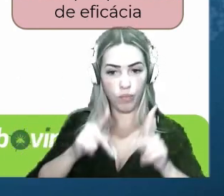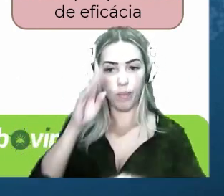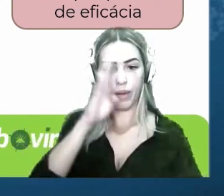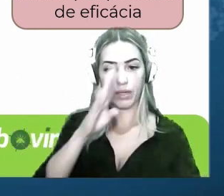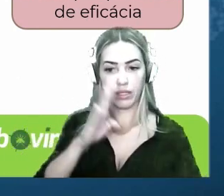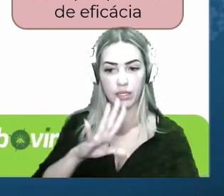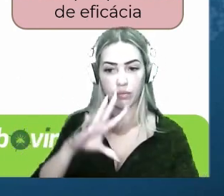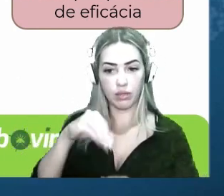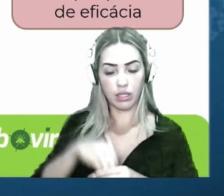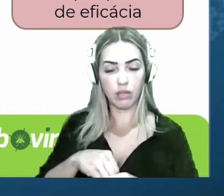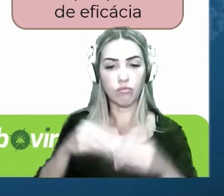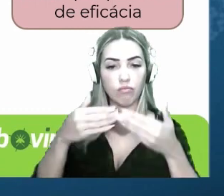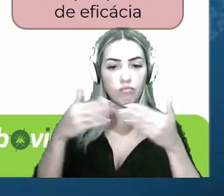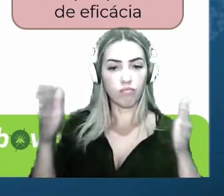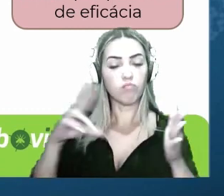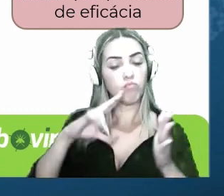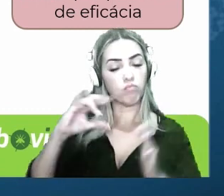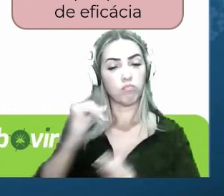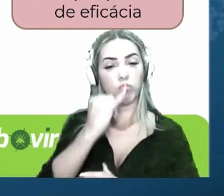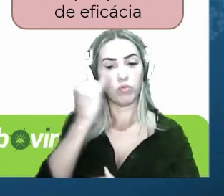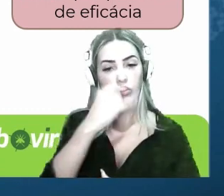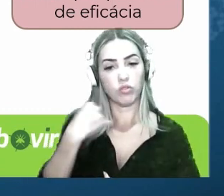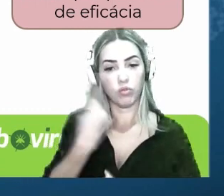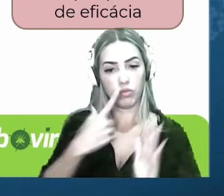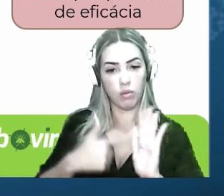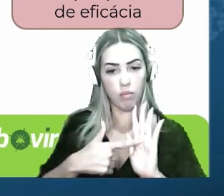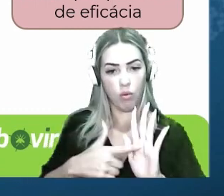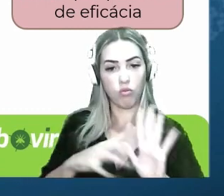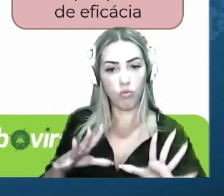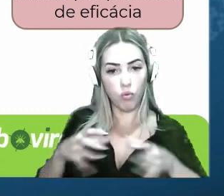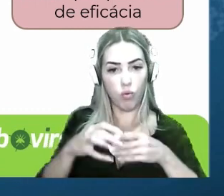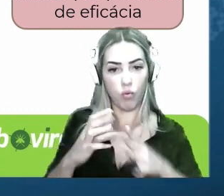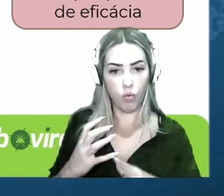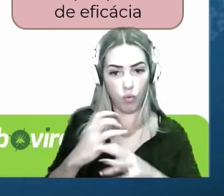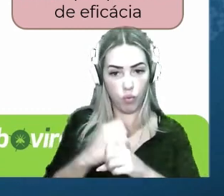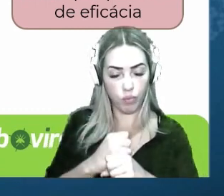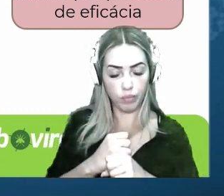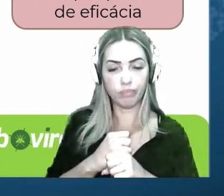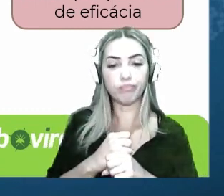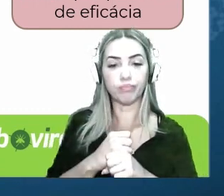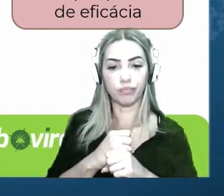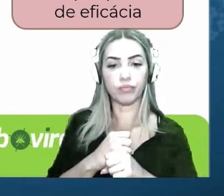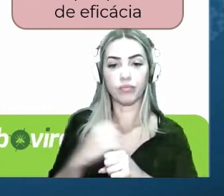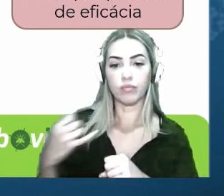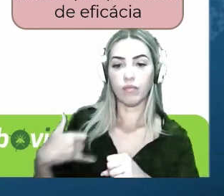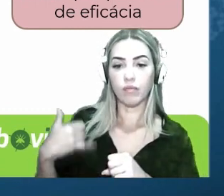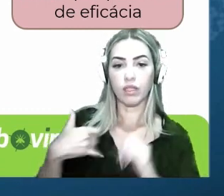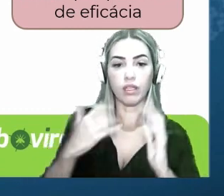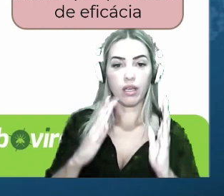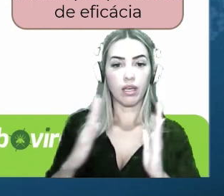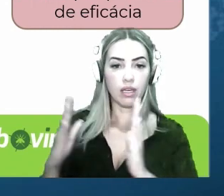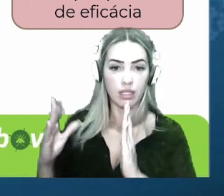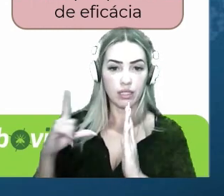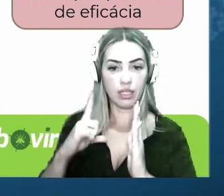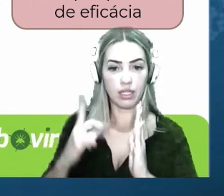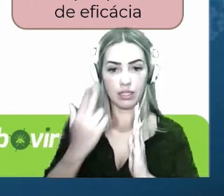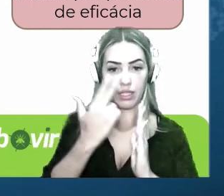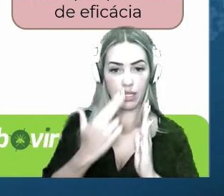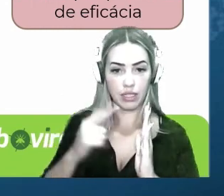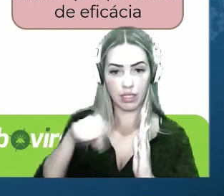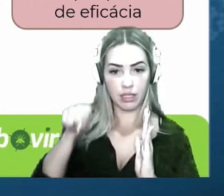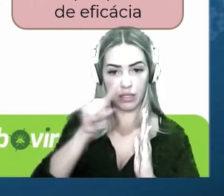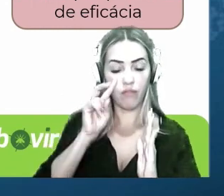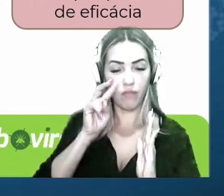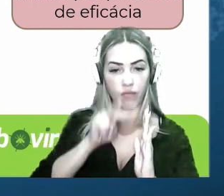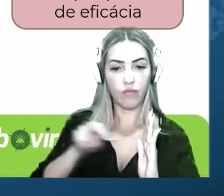seja significativa da nossa amostra populacional. A distribuição por faixa etária, até nesse gráfico, que vocês podem ver, foi relativamente